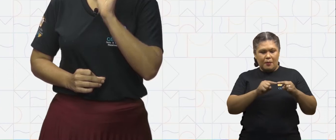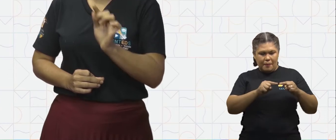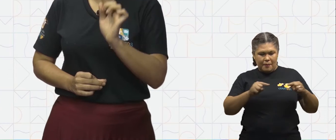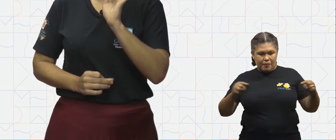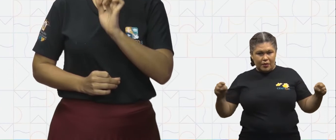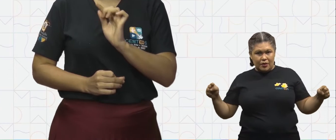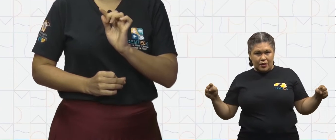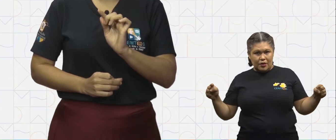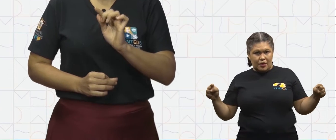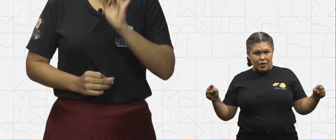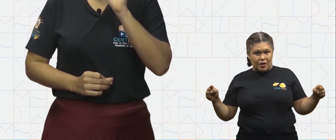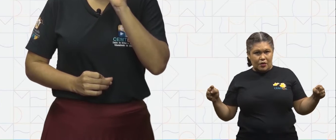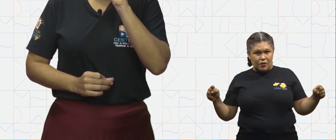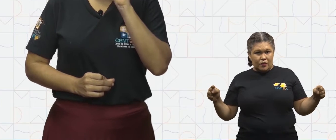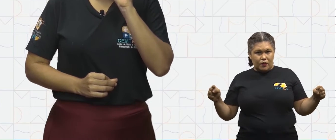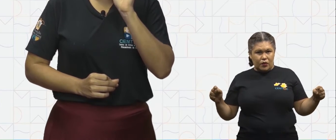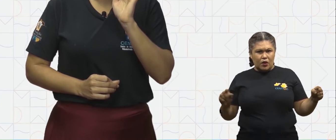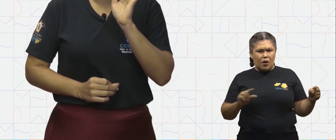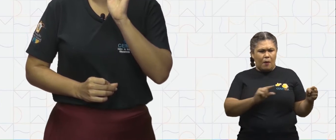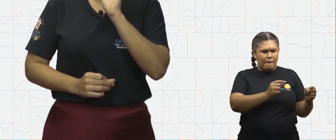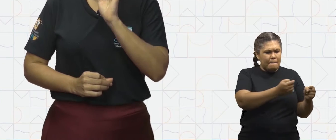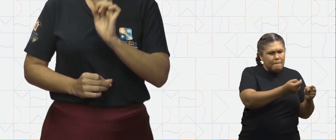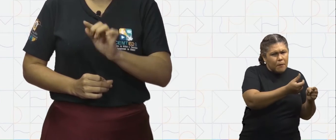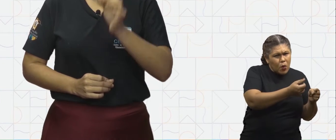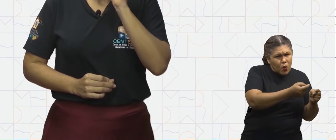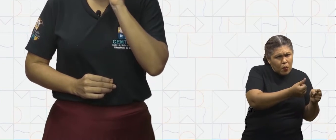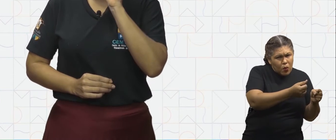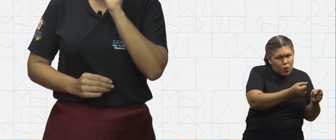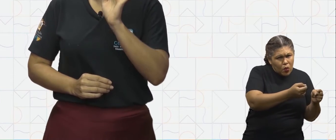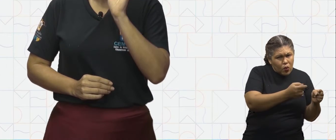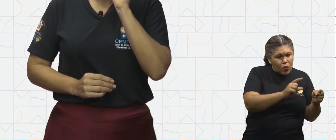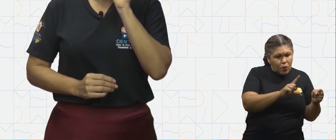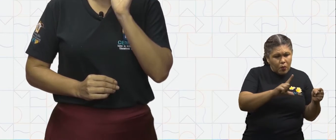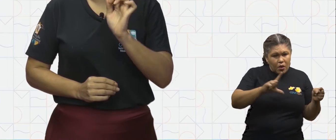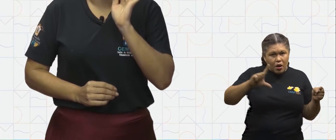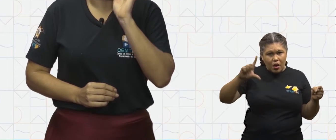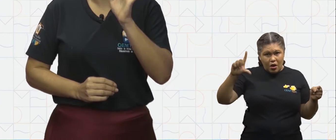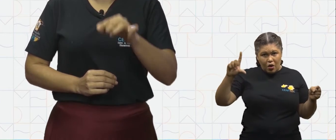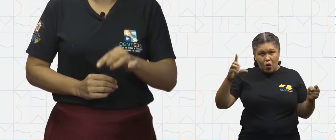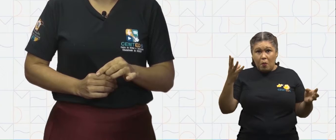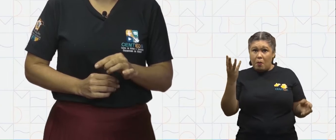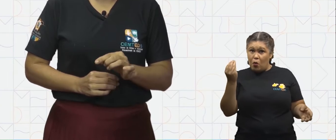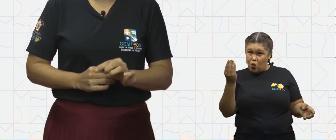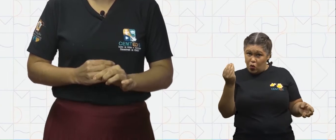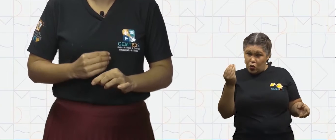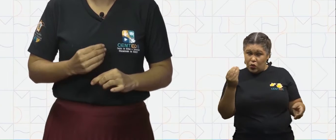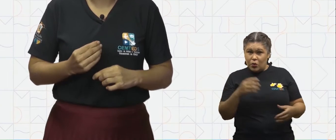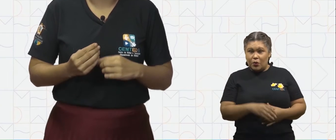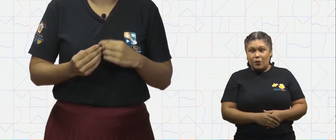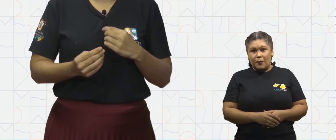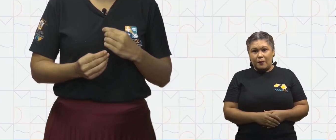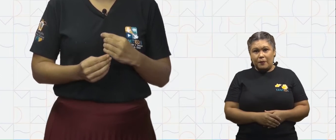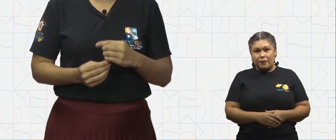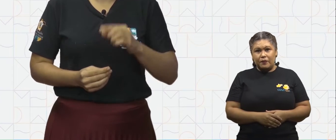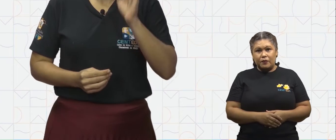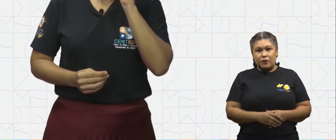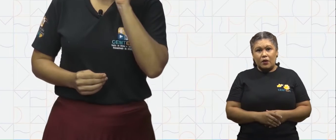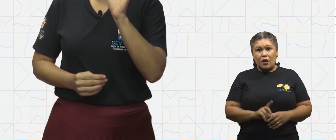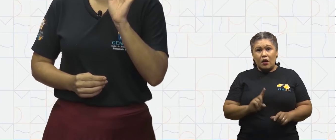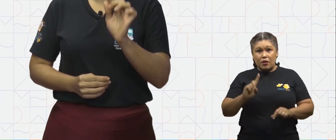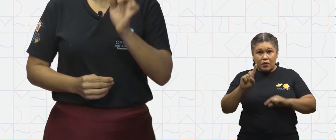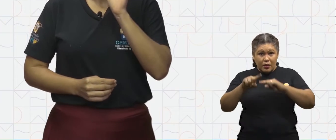linha vertical, do menor valor para o maior valor. E,